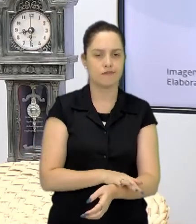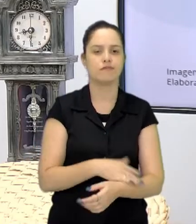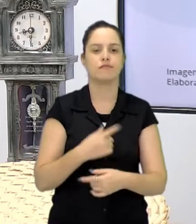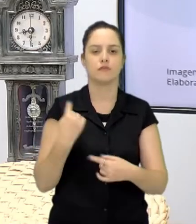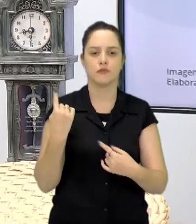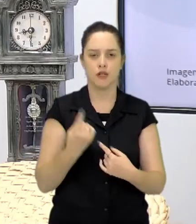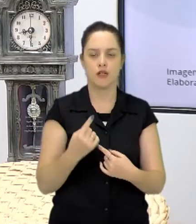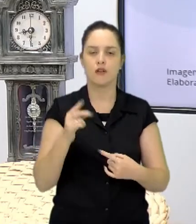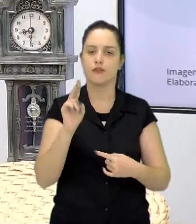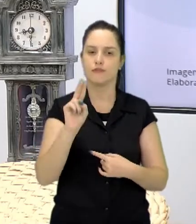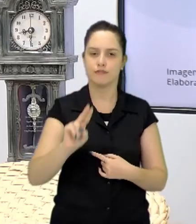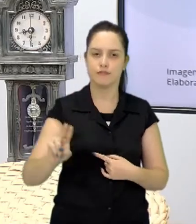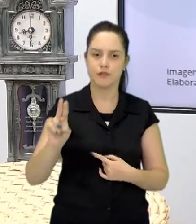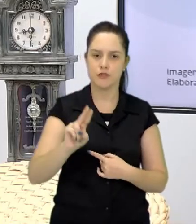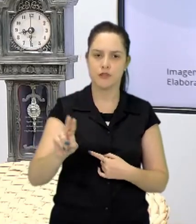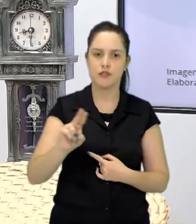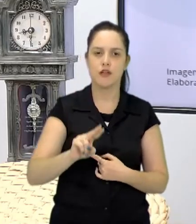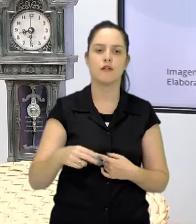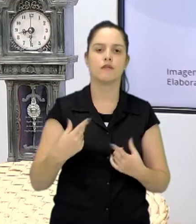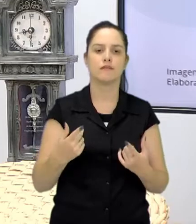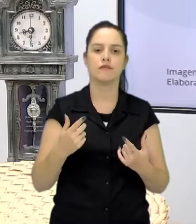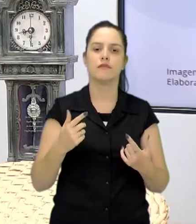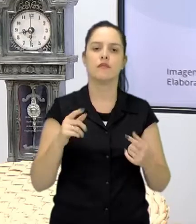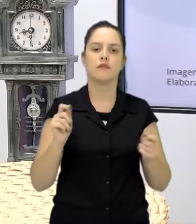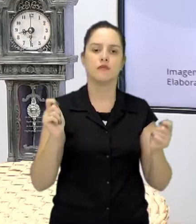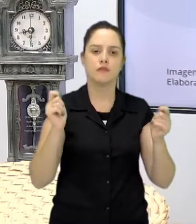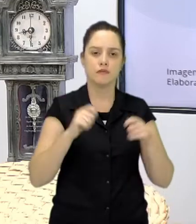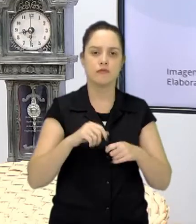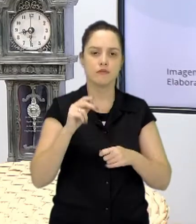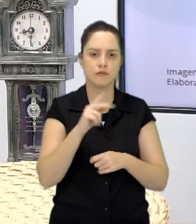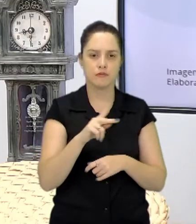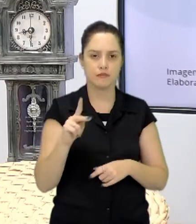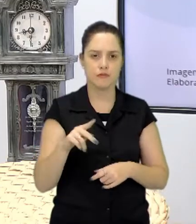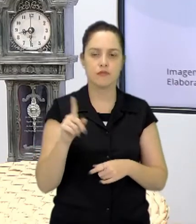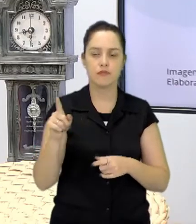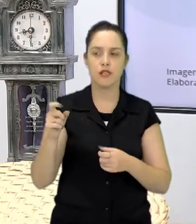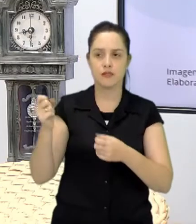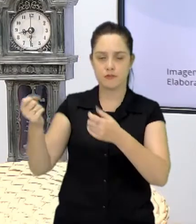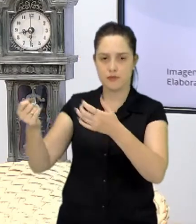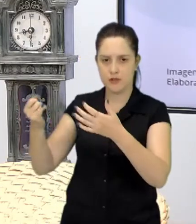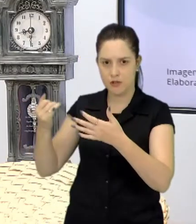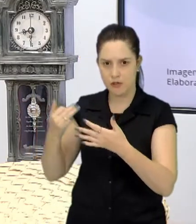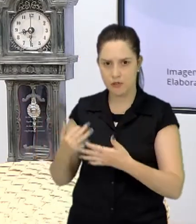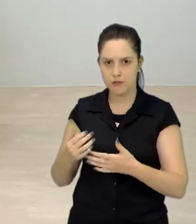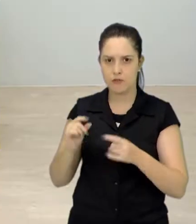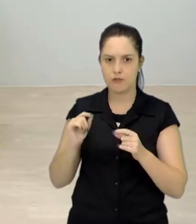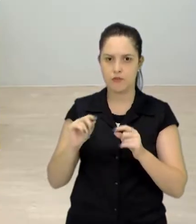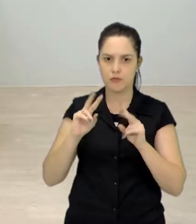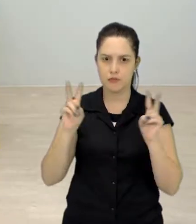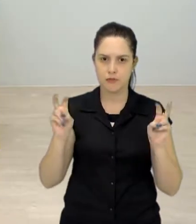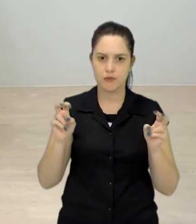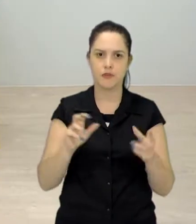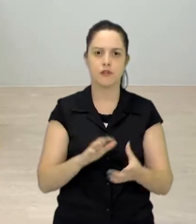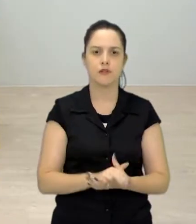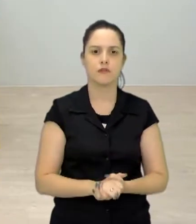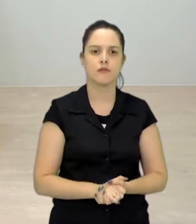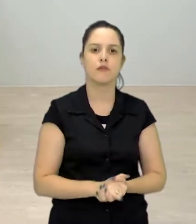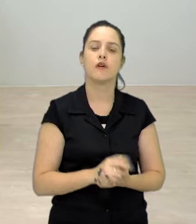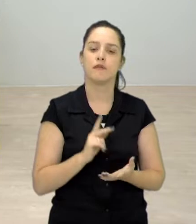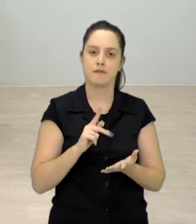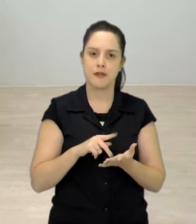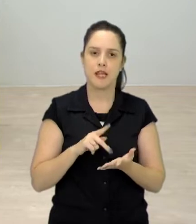vamos utilizar um gênero jornalístico. E aí, a professora Elaine vai explicar um pouquinho pra gente sobre isso. Muito bem,